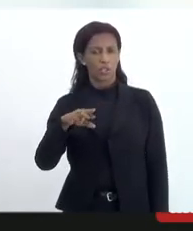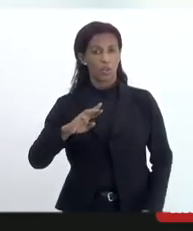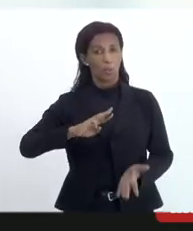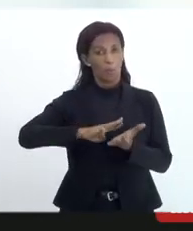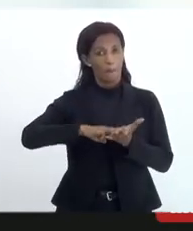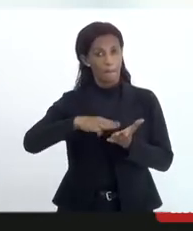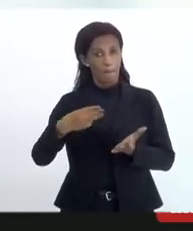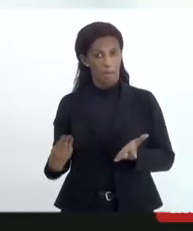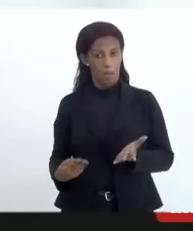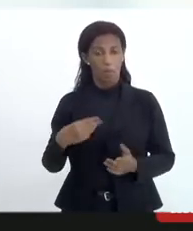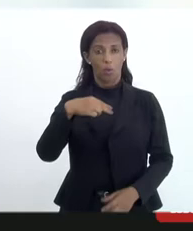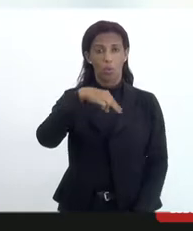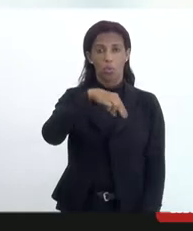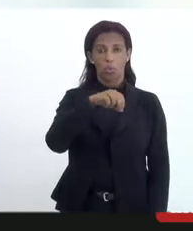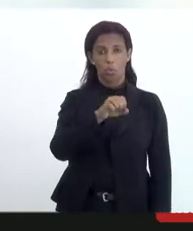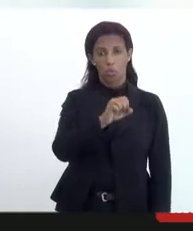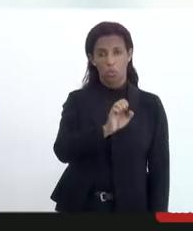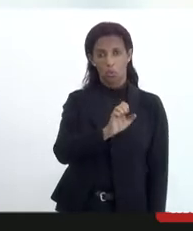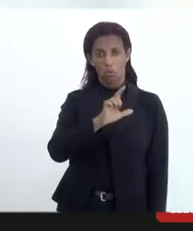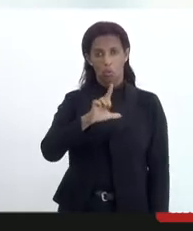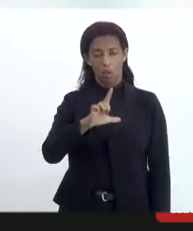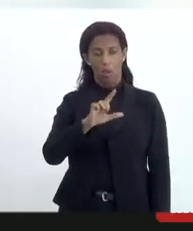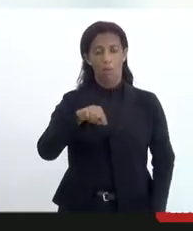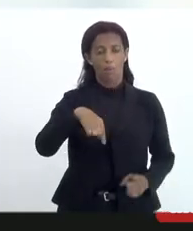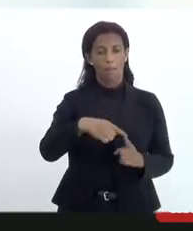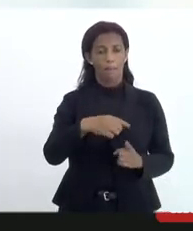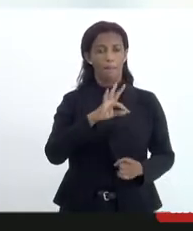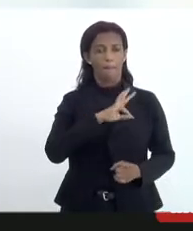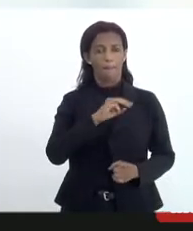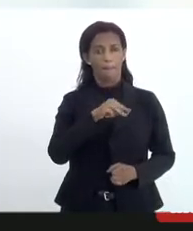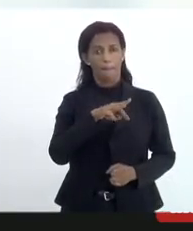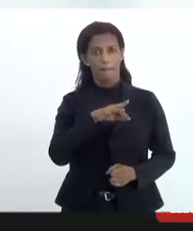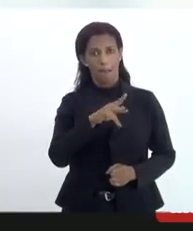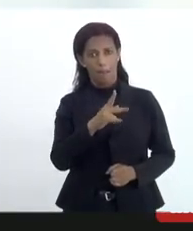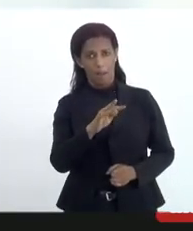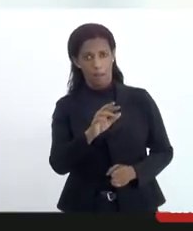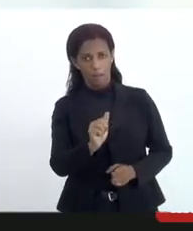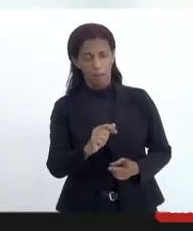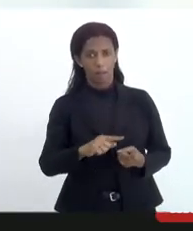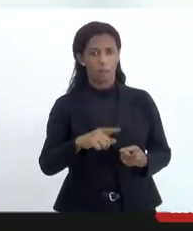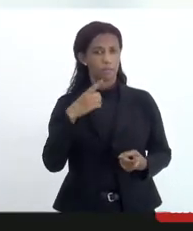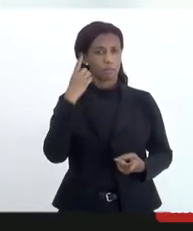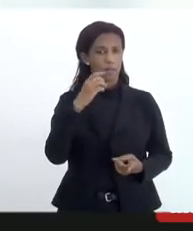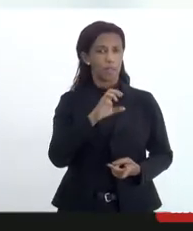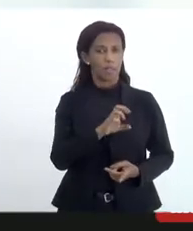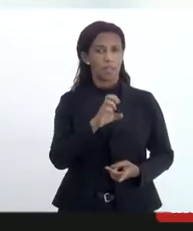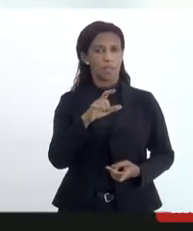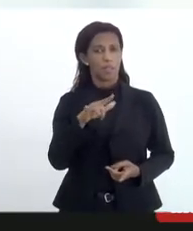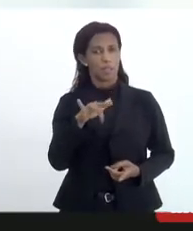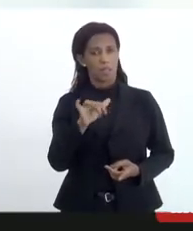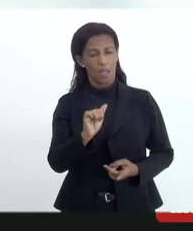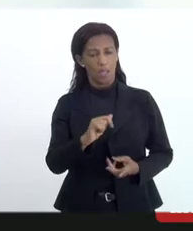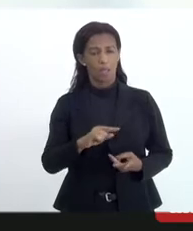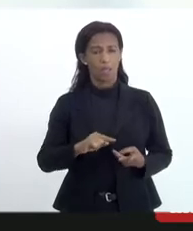titulares, deputado Noel de Carvalho, deputada Marta Rocha, deputada